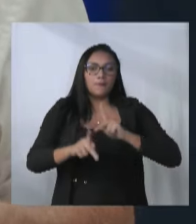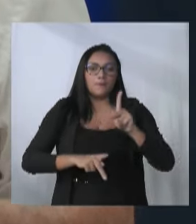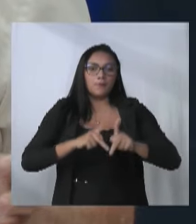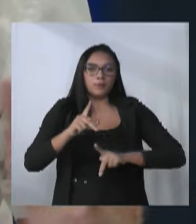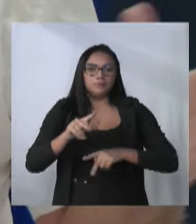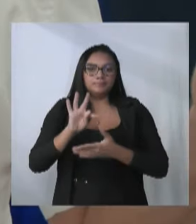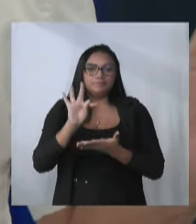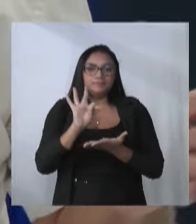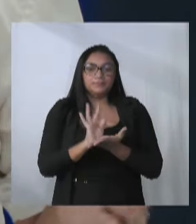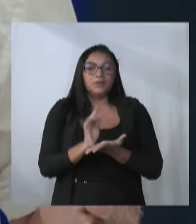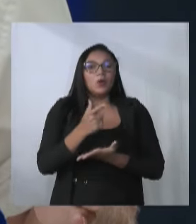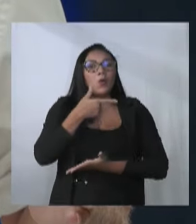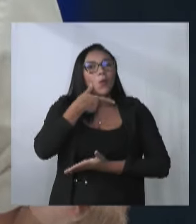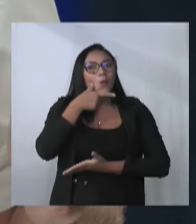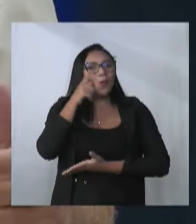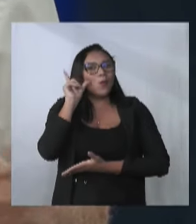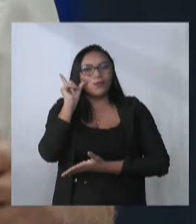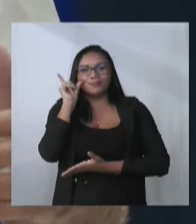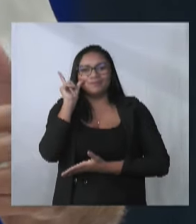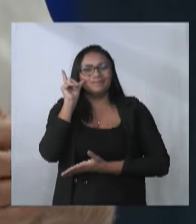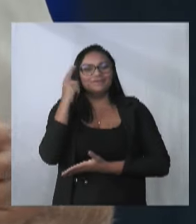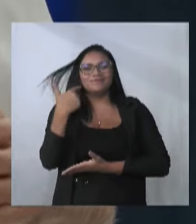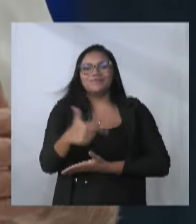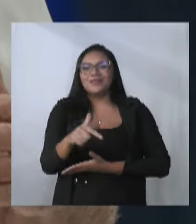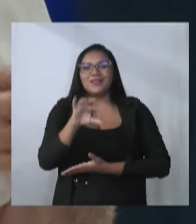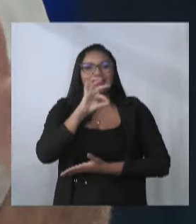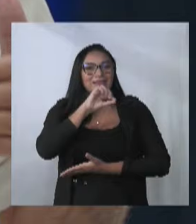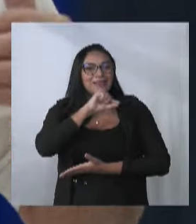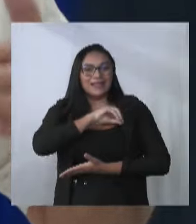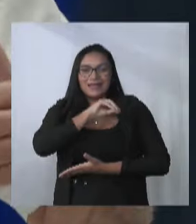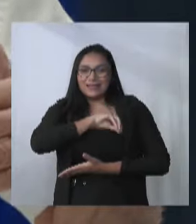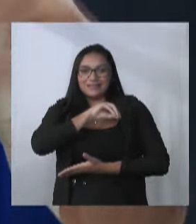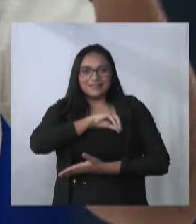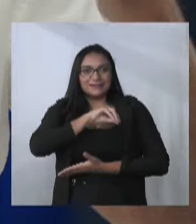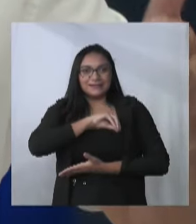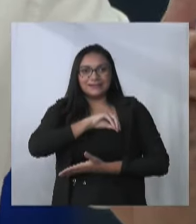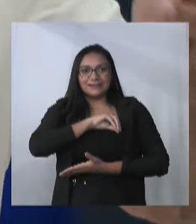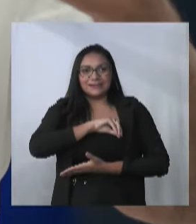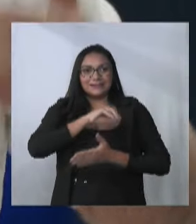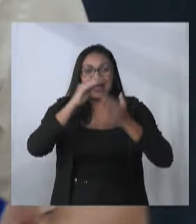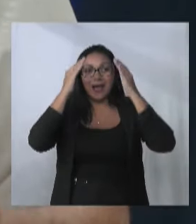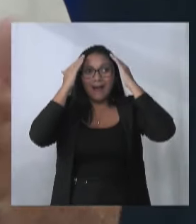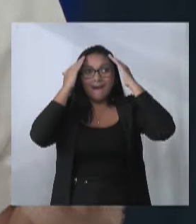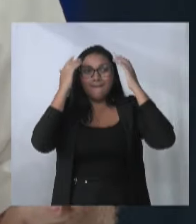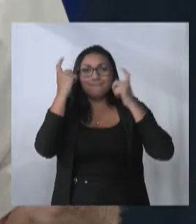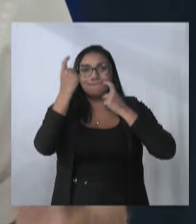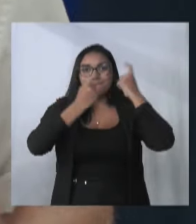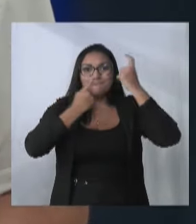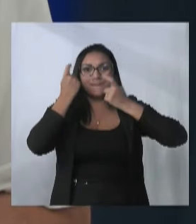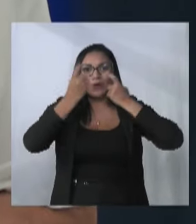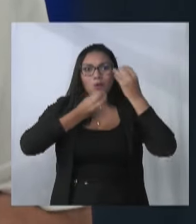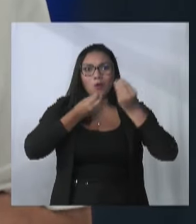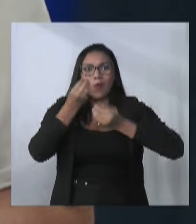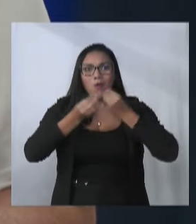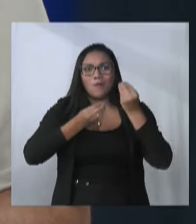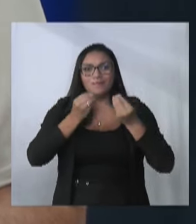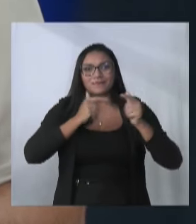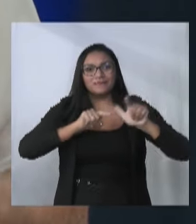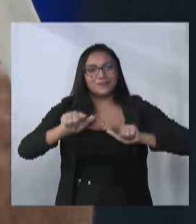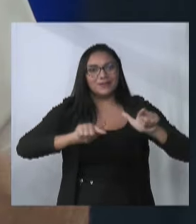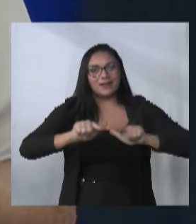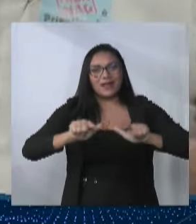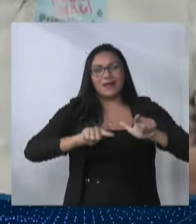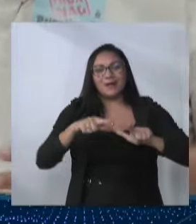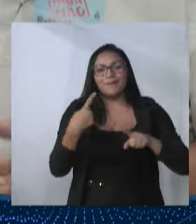desde ontem estão sem receber salários, estão com a mão na cabeça sem saber o que vai ser dos seus empregos por conta